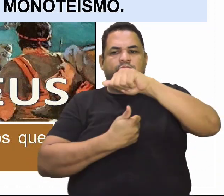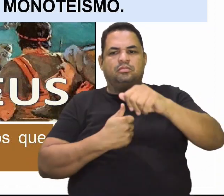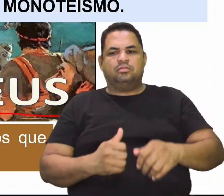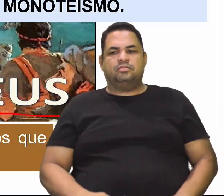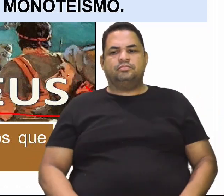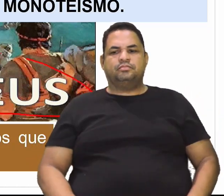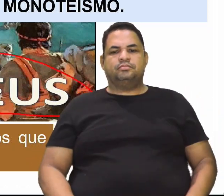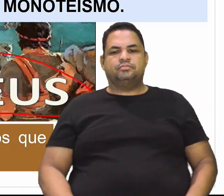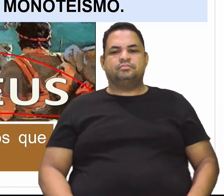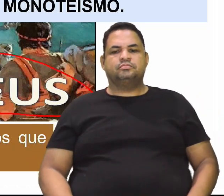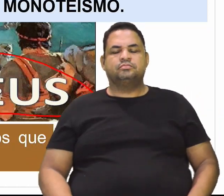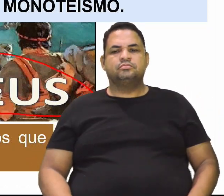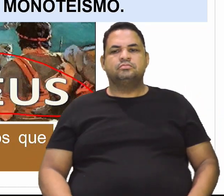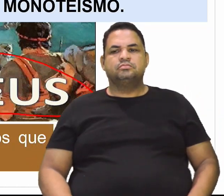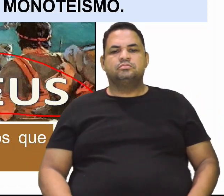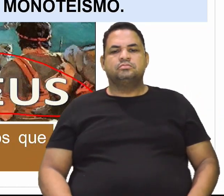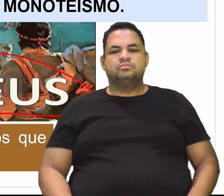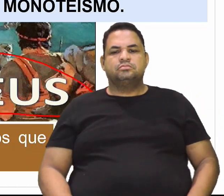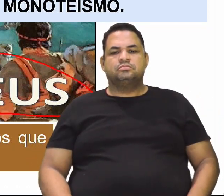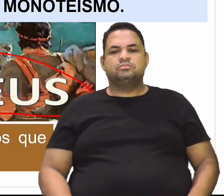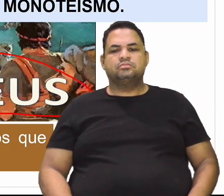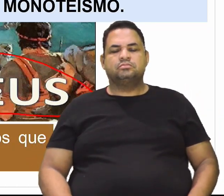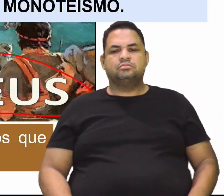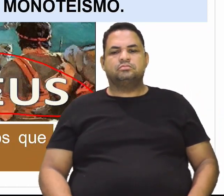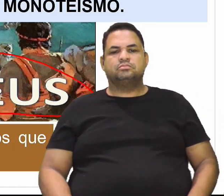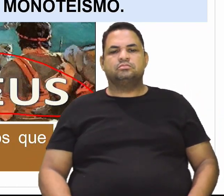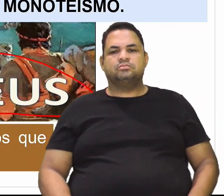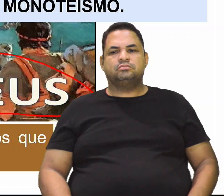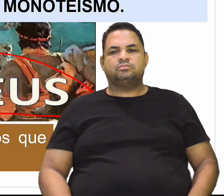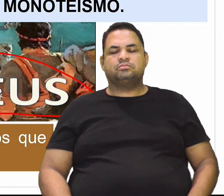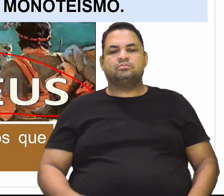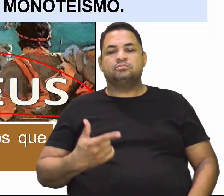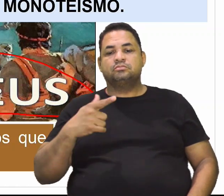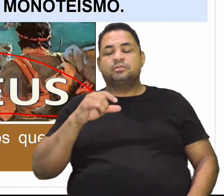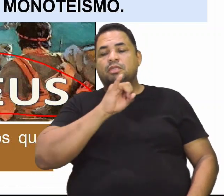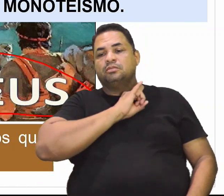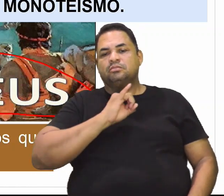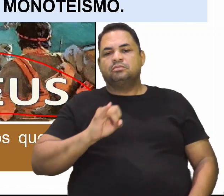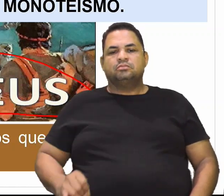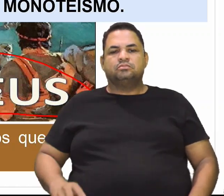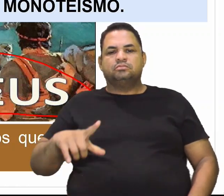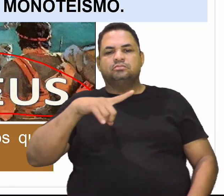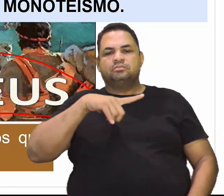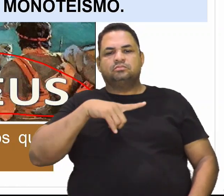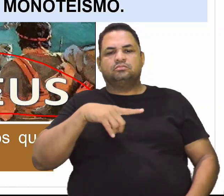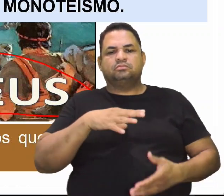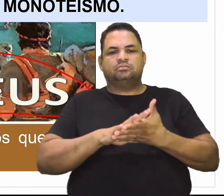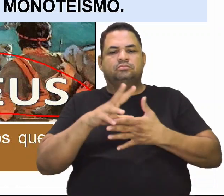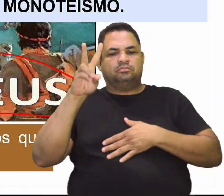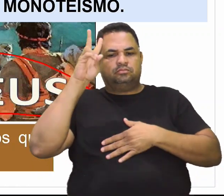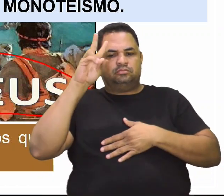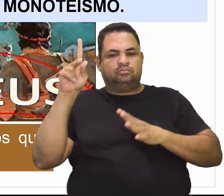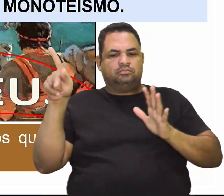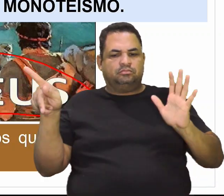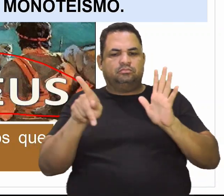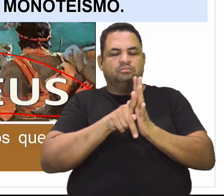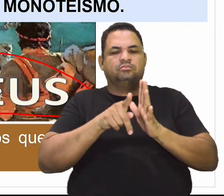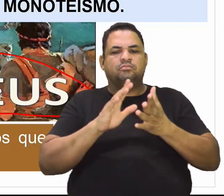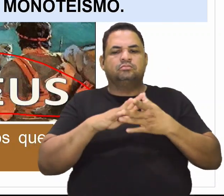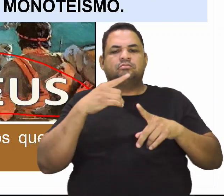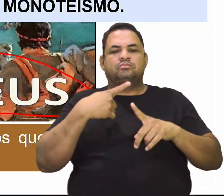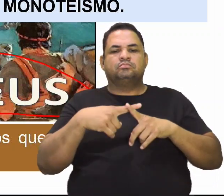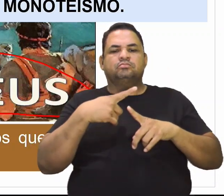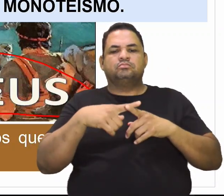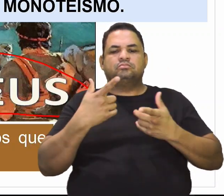o povo hebreu não é um povo que possui um império, ele não possui um império, mas ele tem uma história muito particular, porque é a história